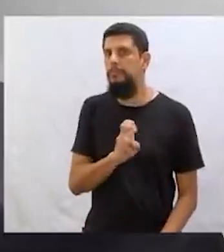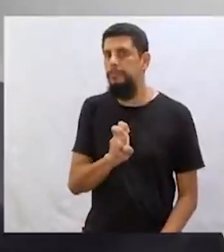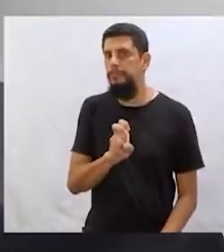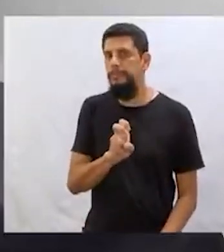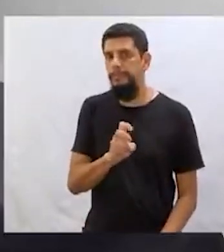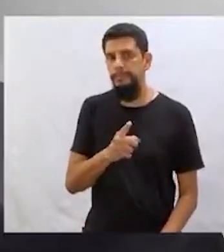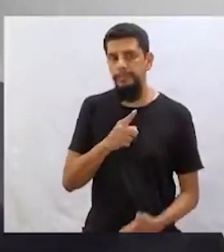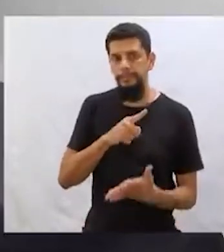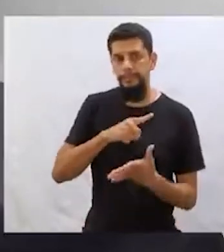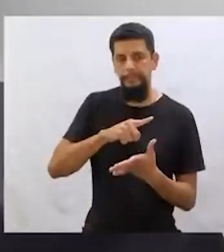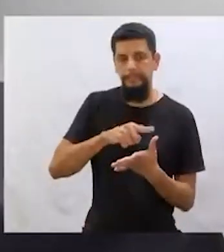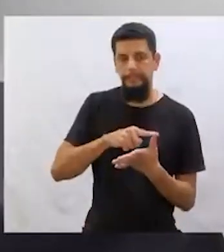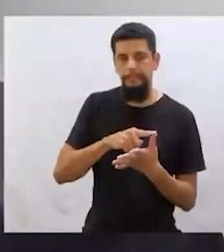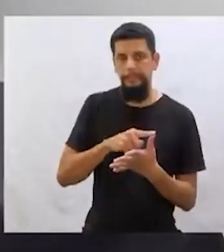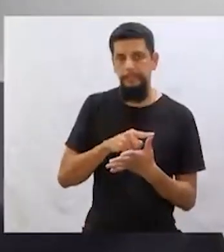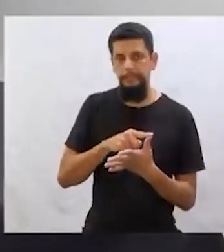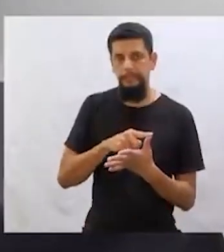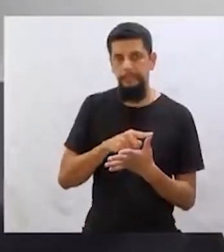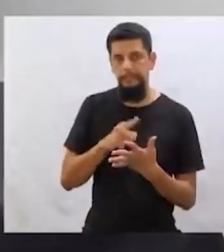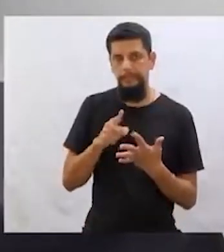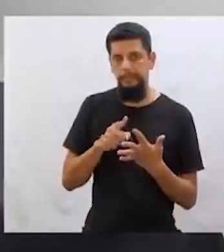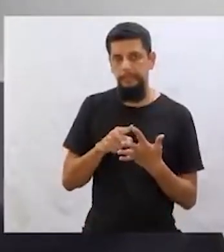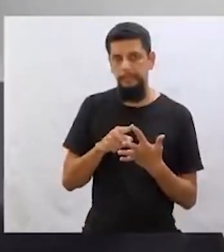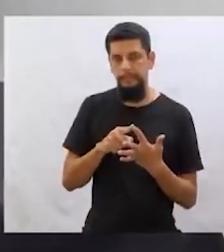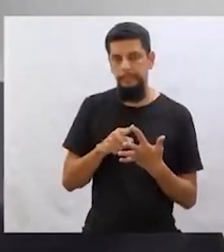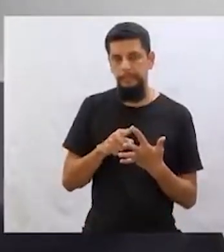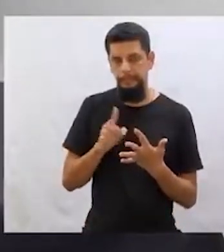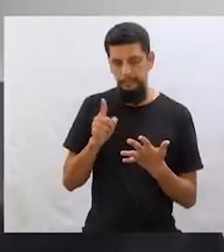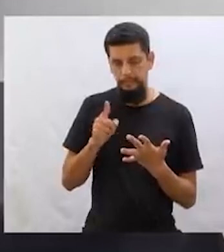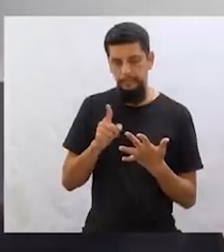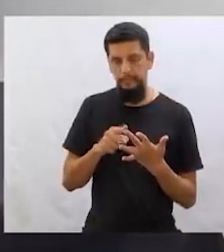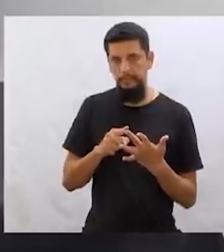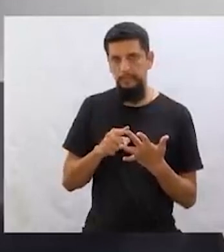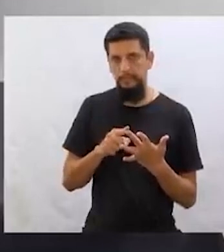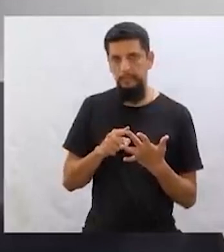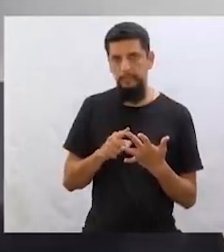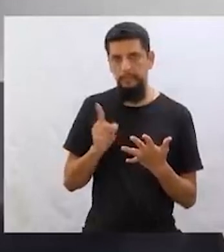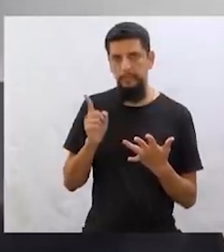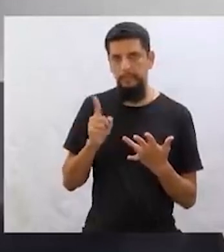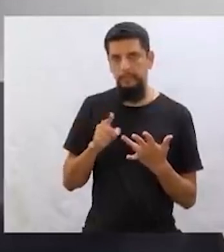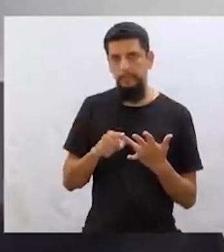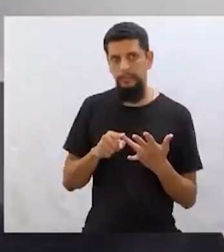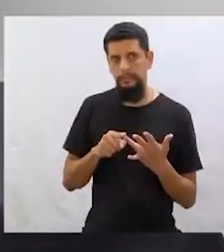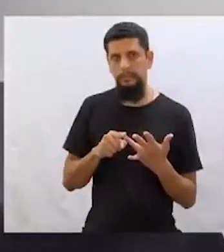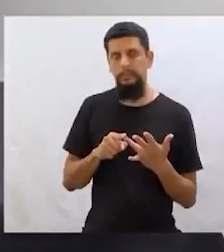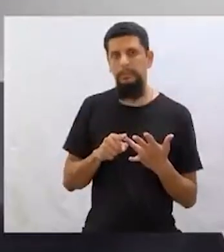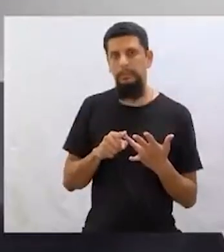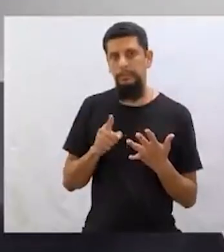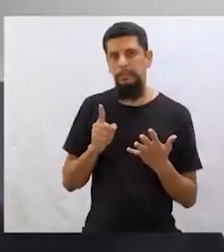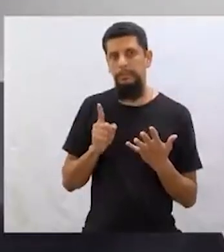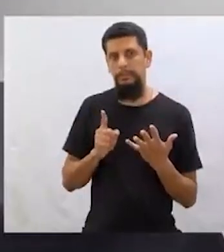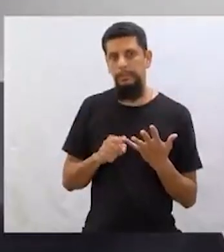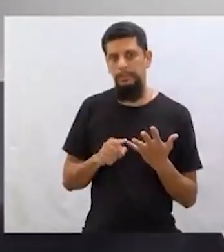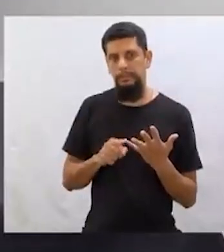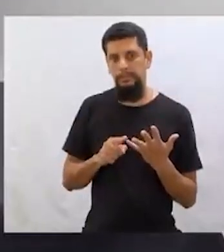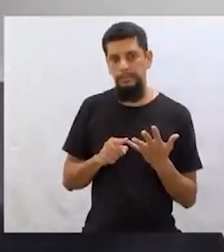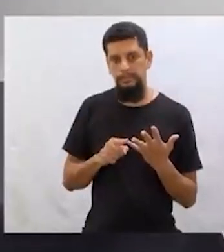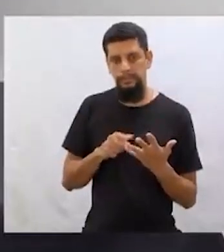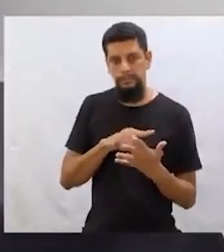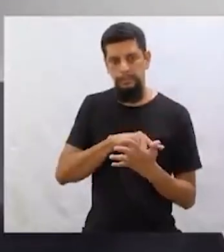5? Vamos contar. Um, dois, três,